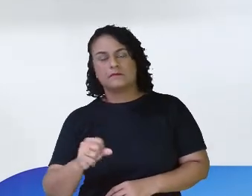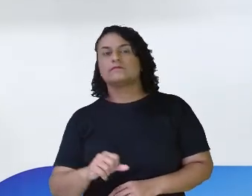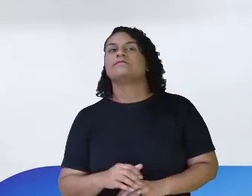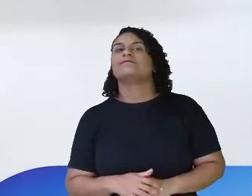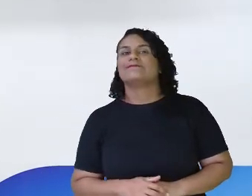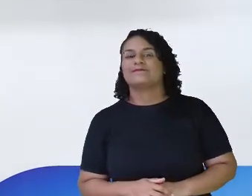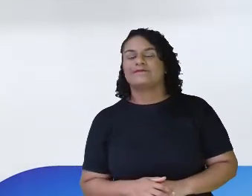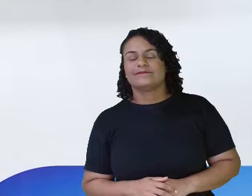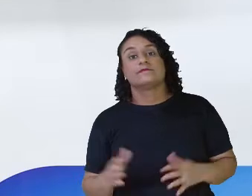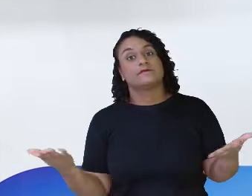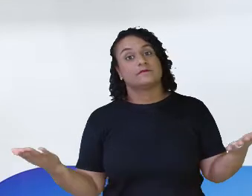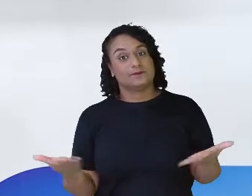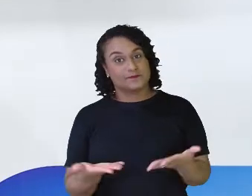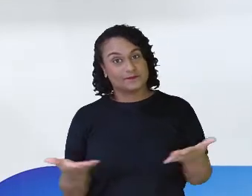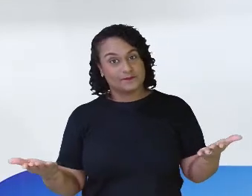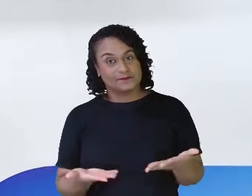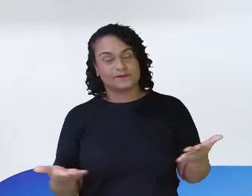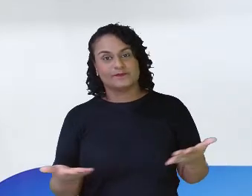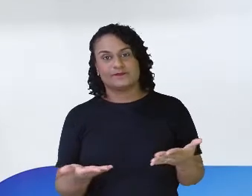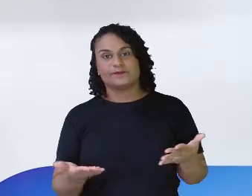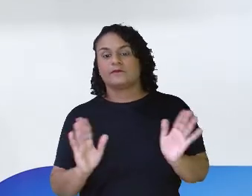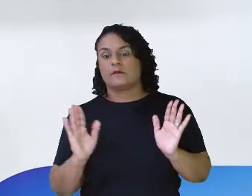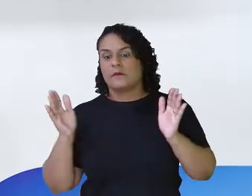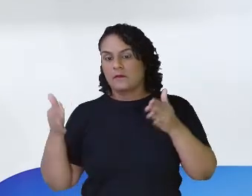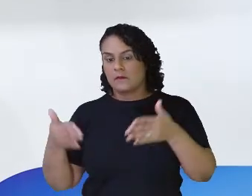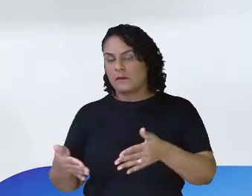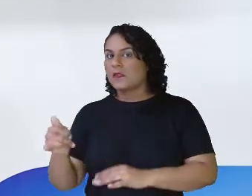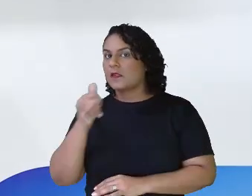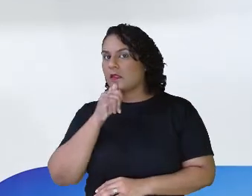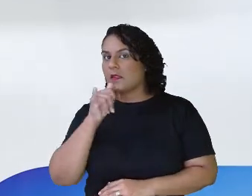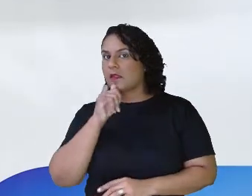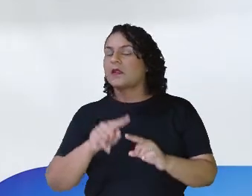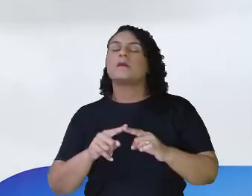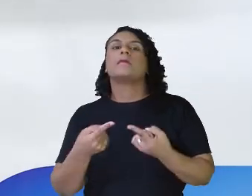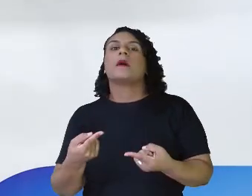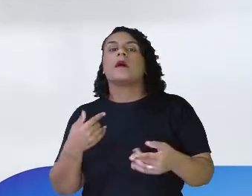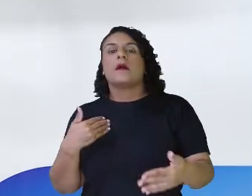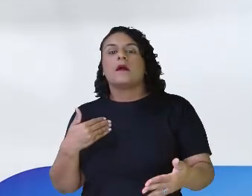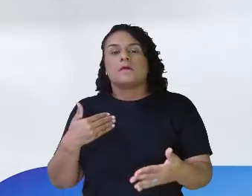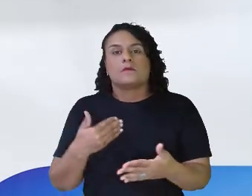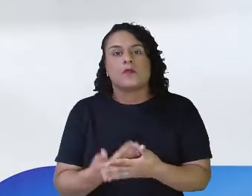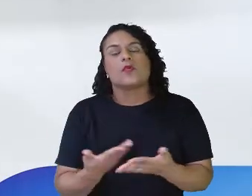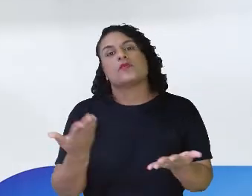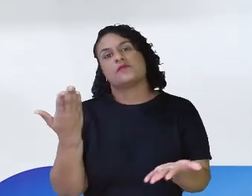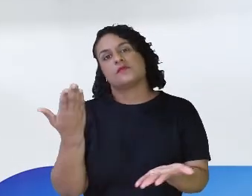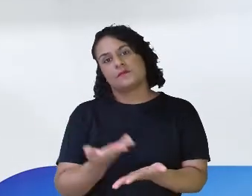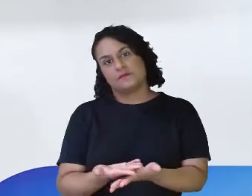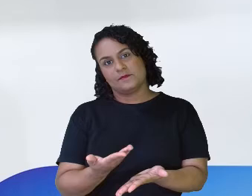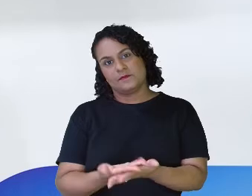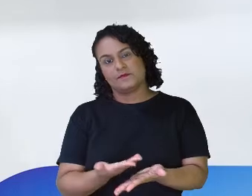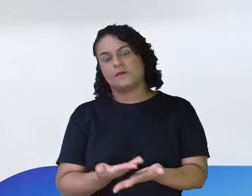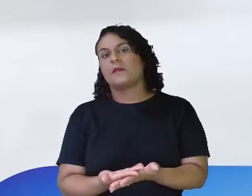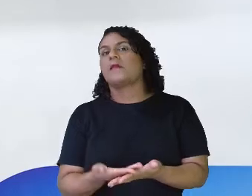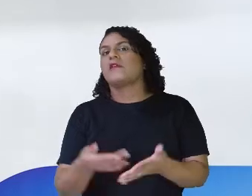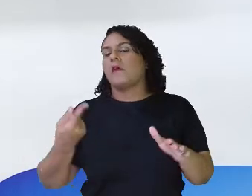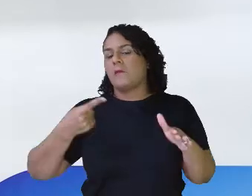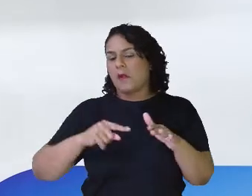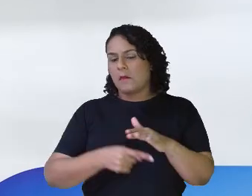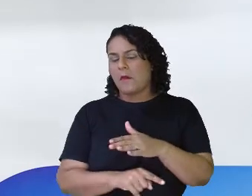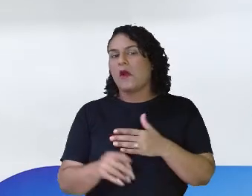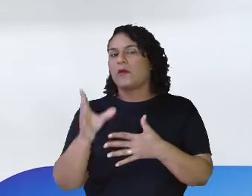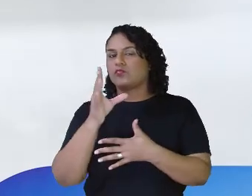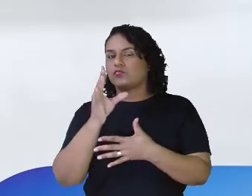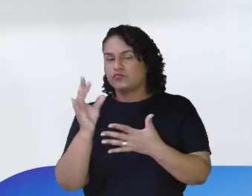certo? Hoje eu vou focar nos exemplos, mas numas próximas aulas a gente vai focar